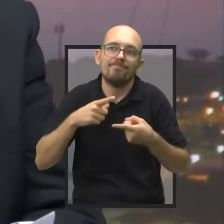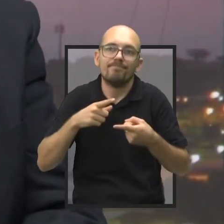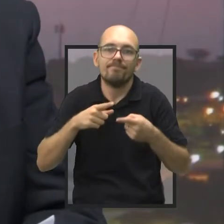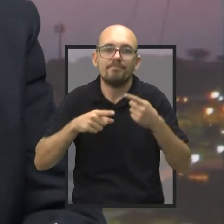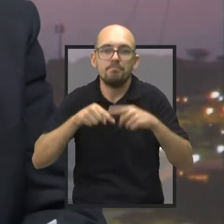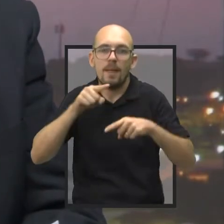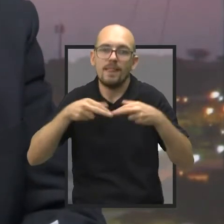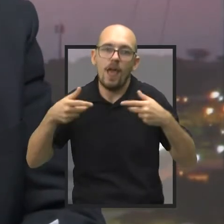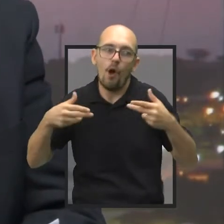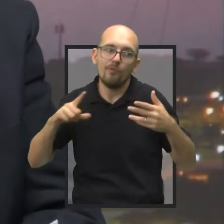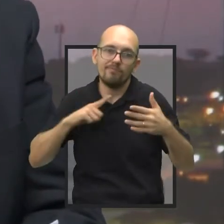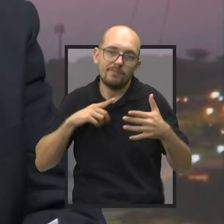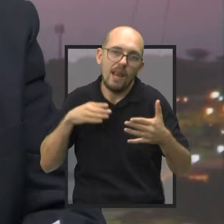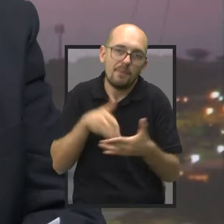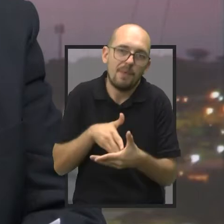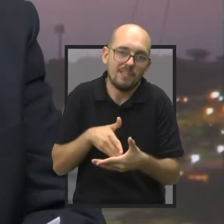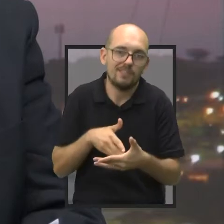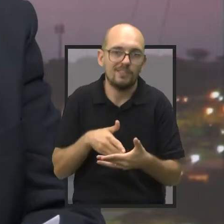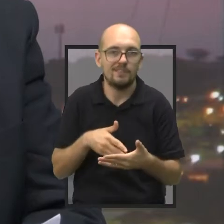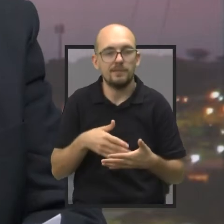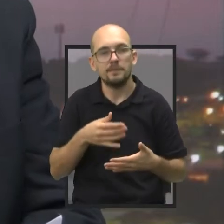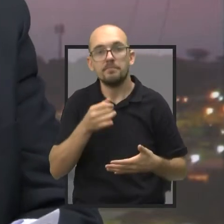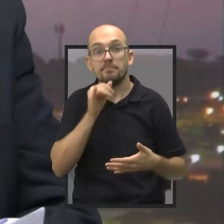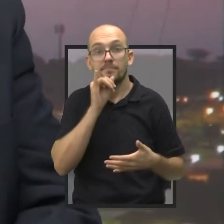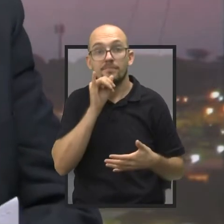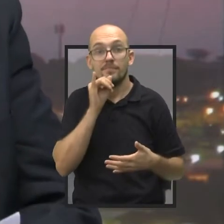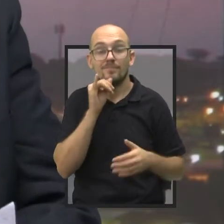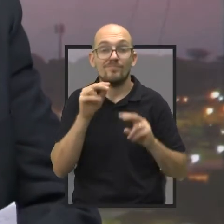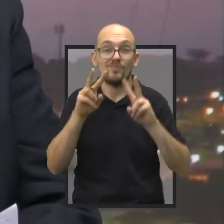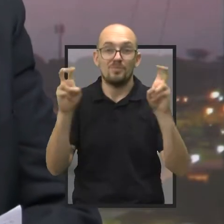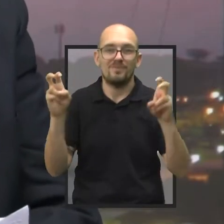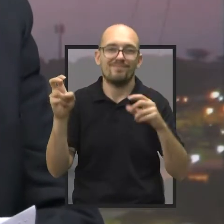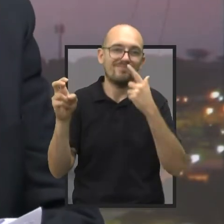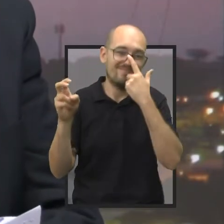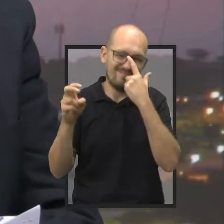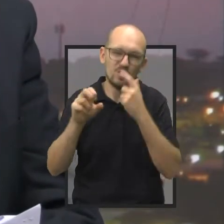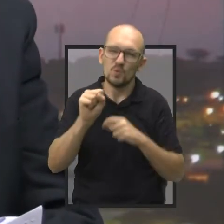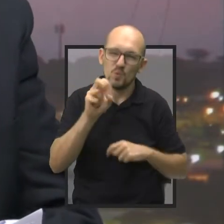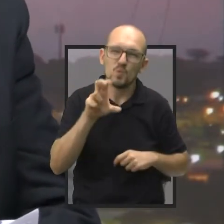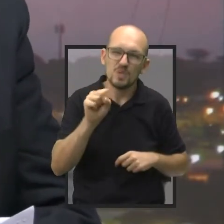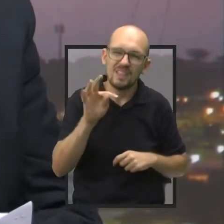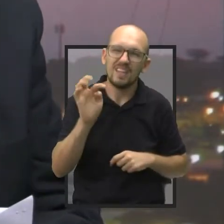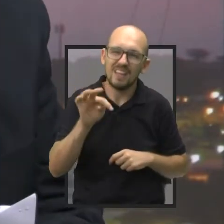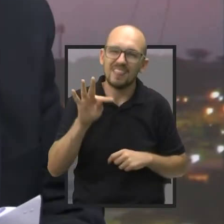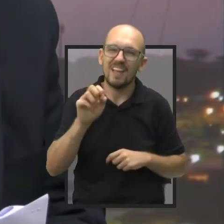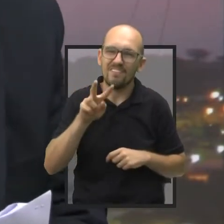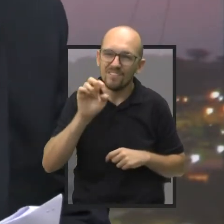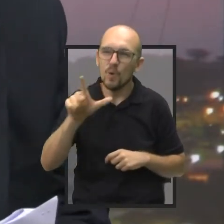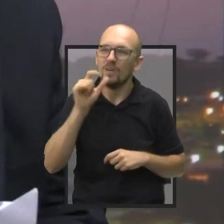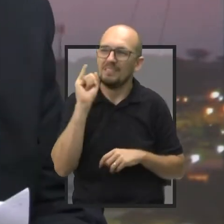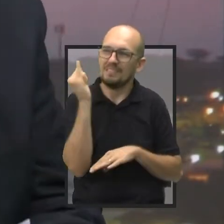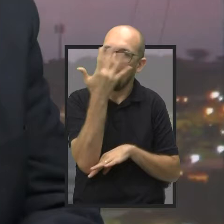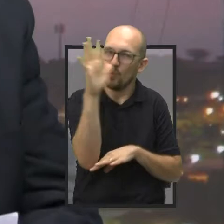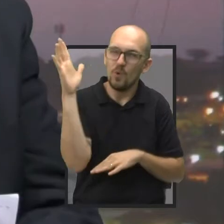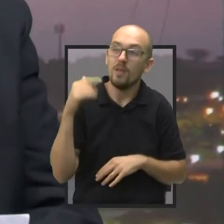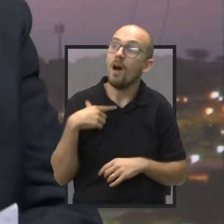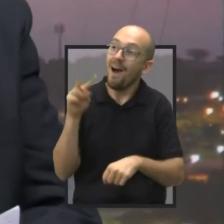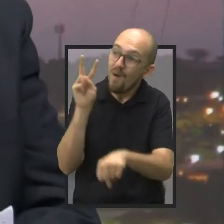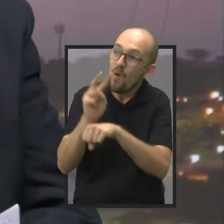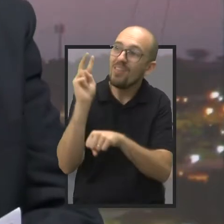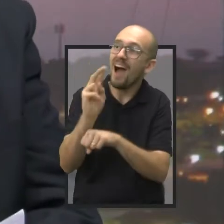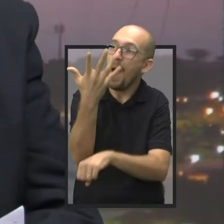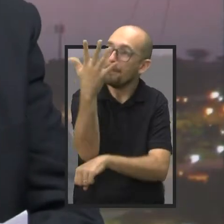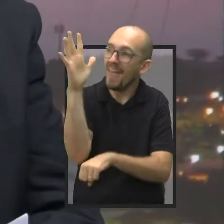finitos. Então, por exemplo, essa questão aí de autossustentabilidade, meio ambiente, vamos conservar o meio